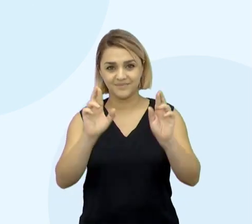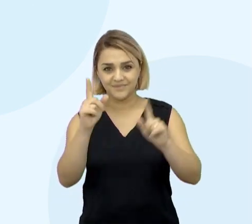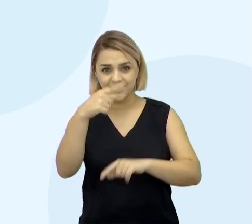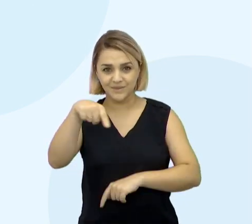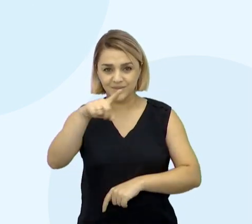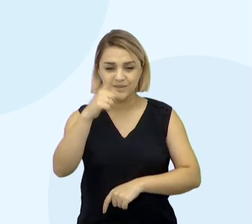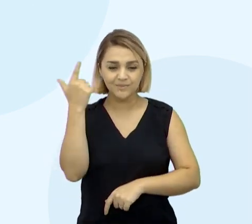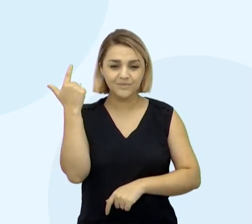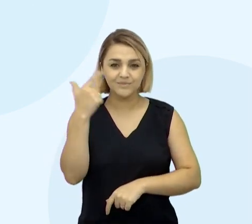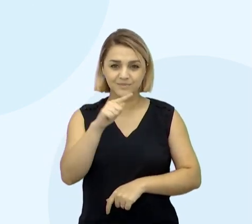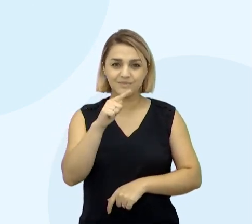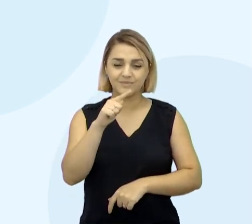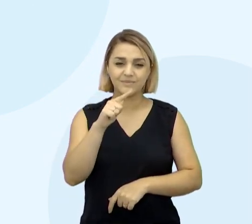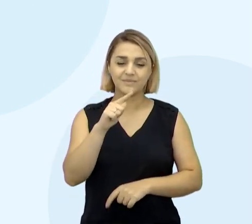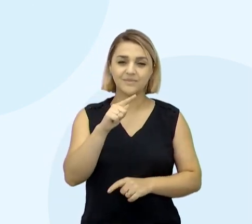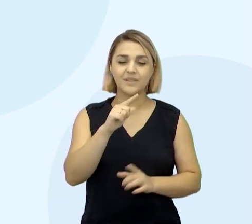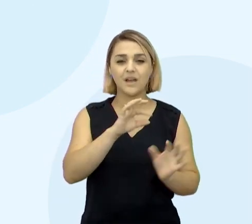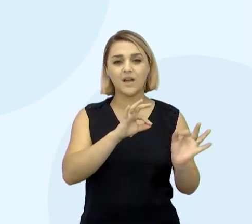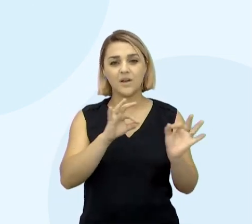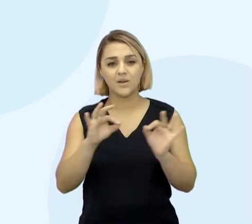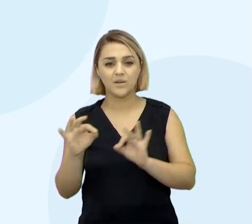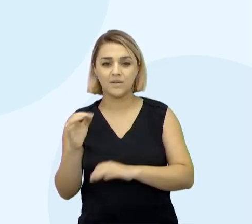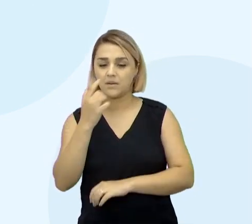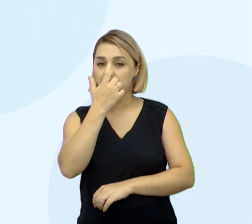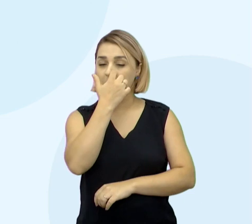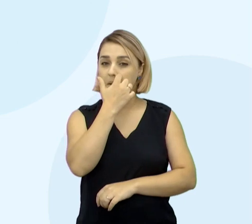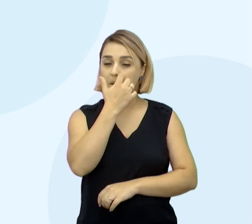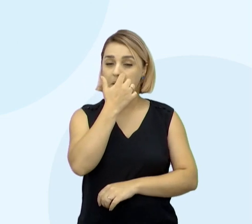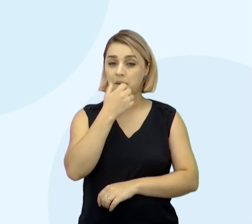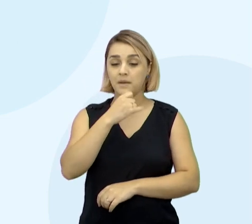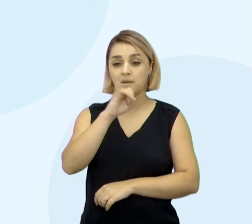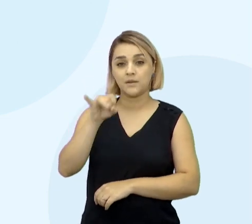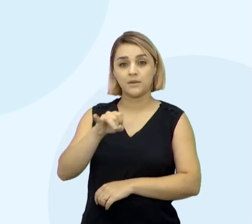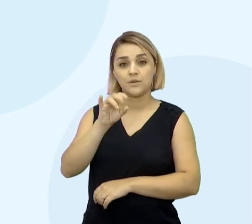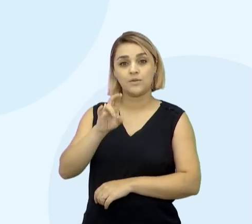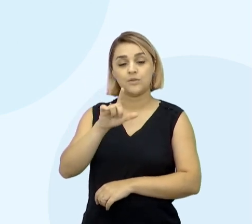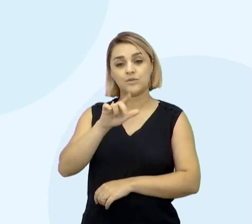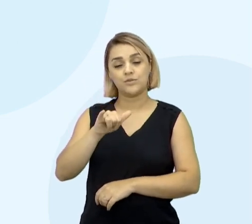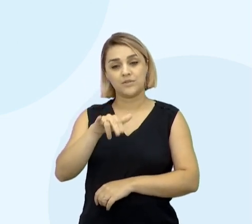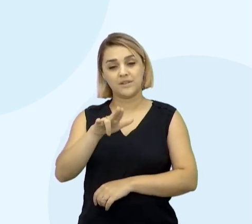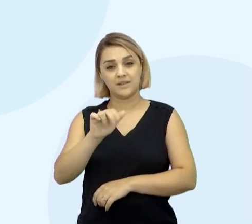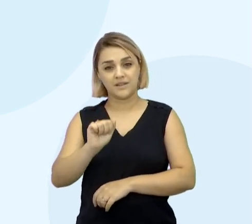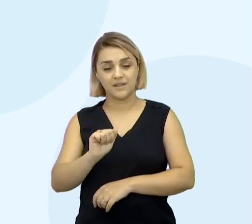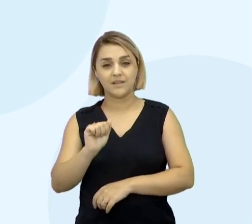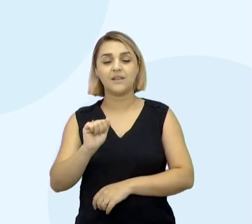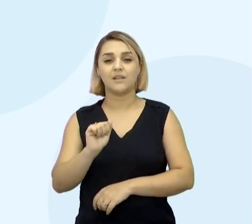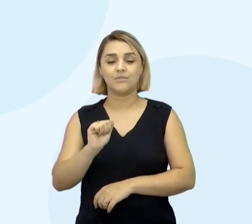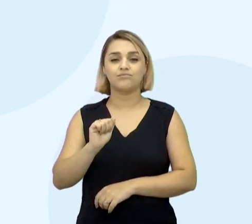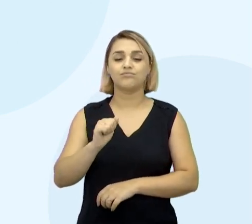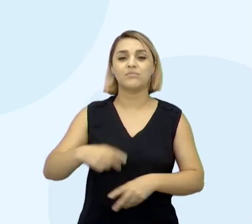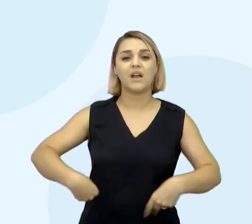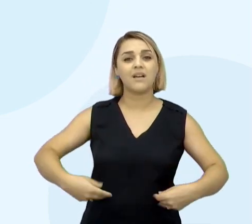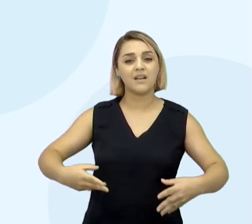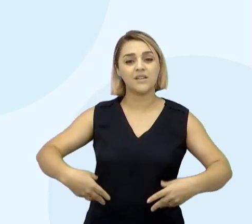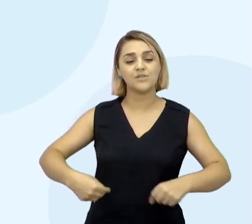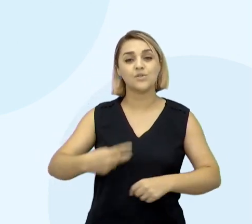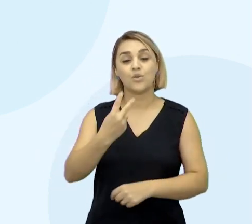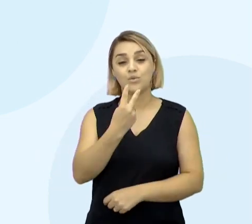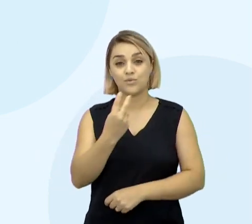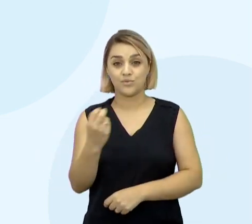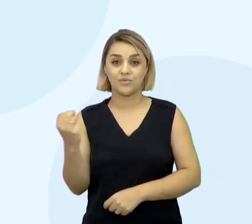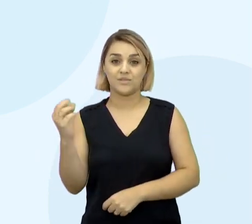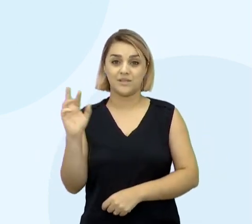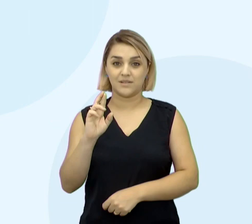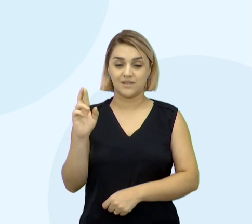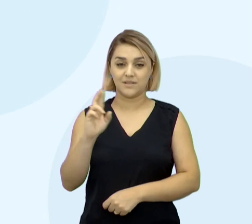me escrevam que a Juliana gastou R$200 no mês. Exatamente o que ela